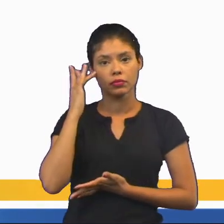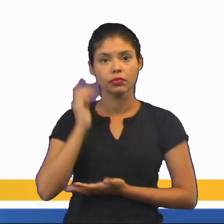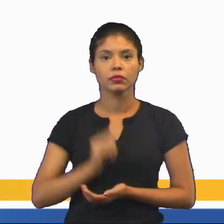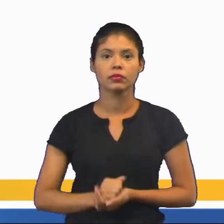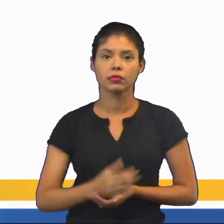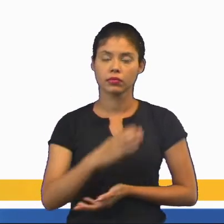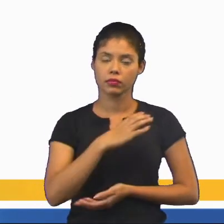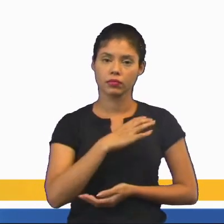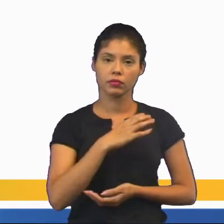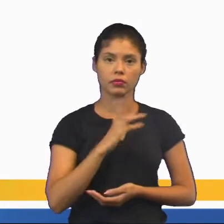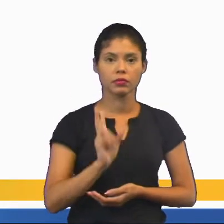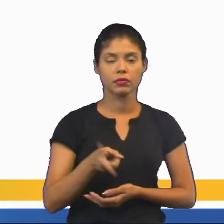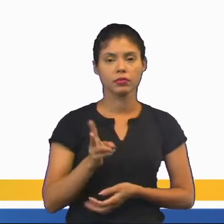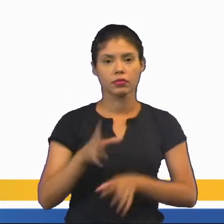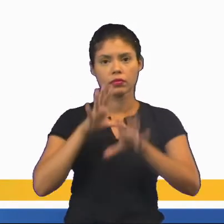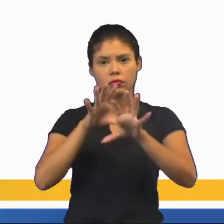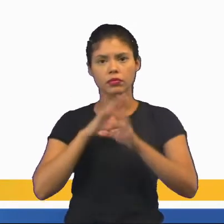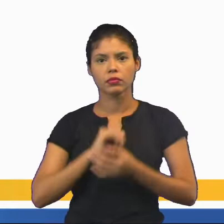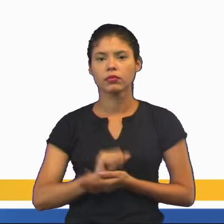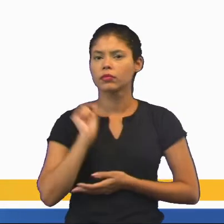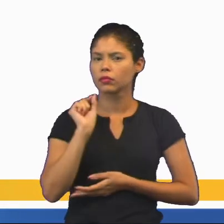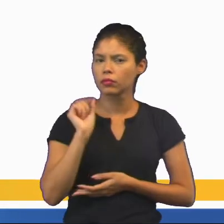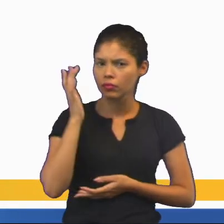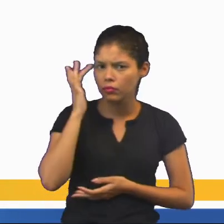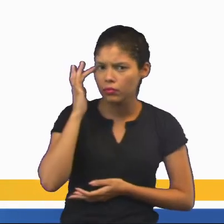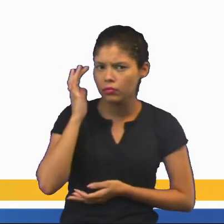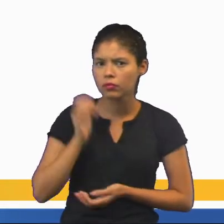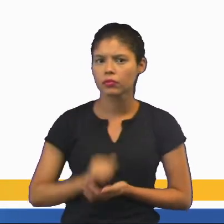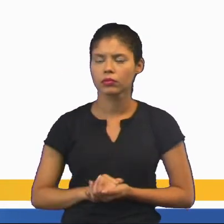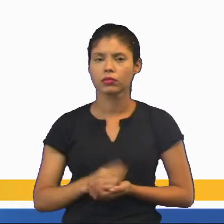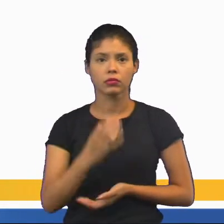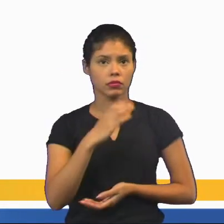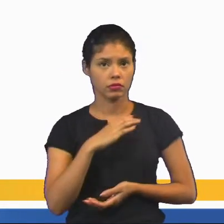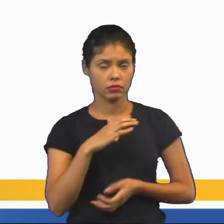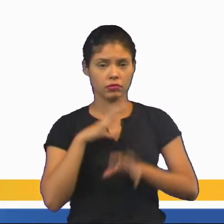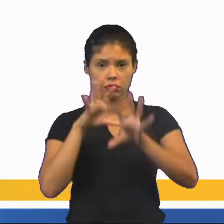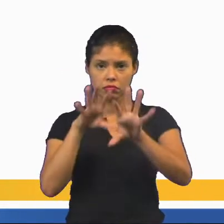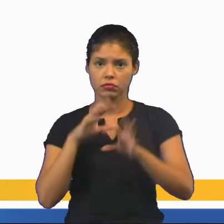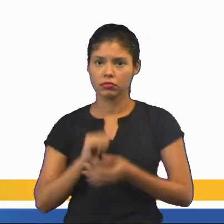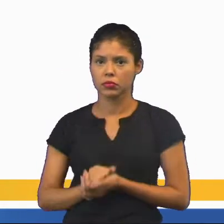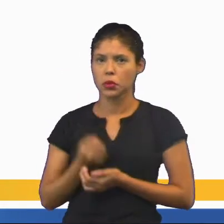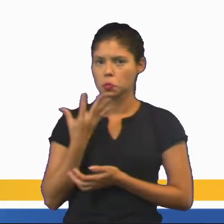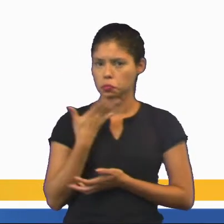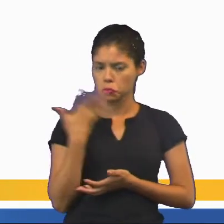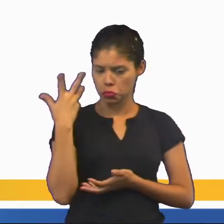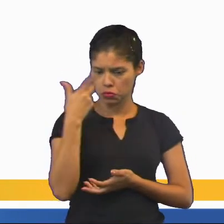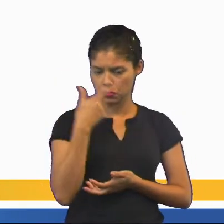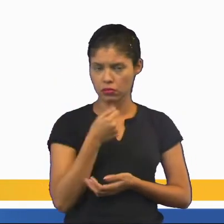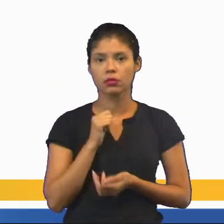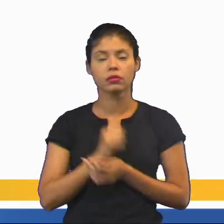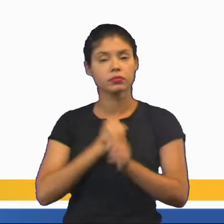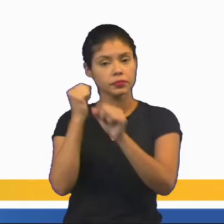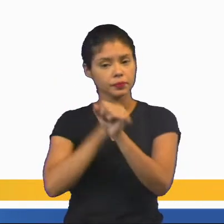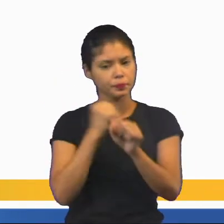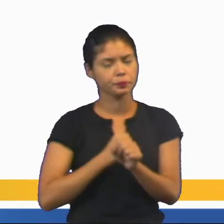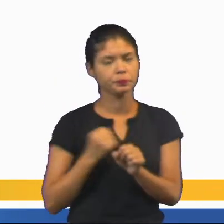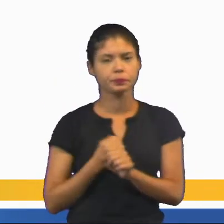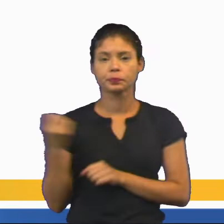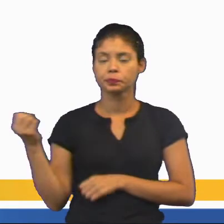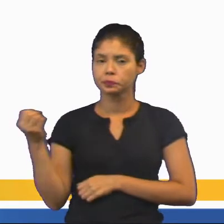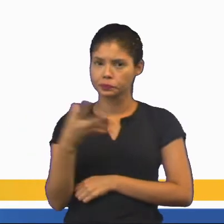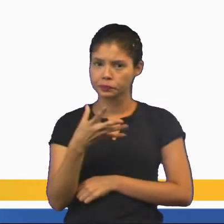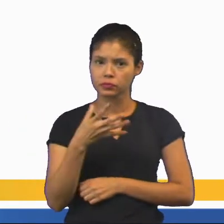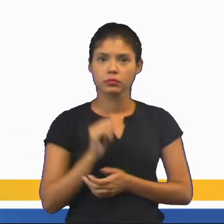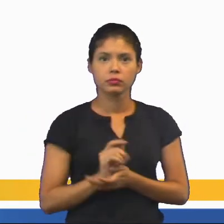a cidade sempre foi assim. O que vocês acham? Será que a cidade sempre foi assim? Bem bonita, com construções